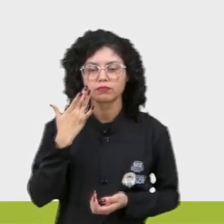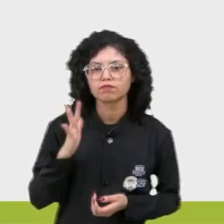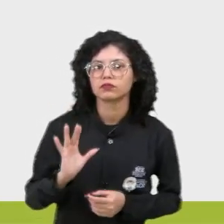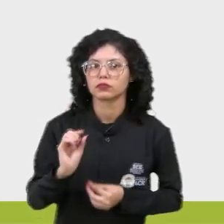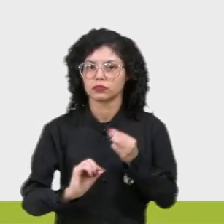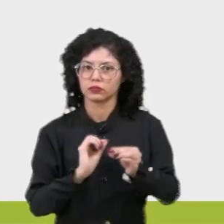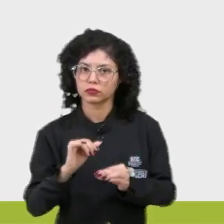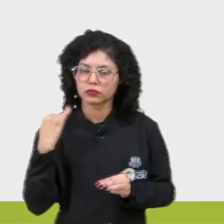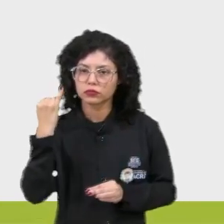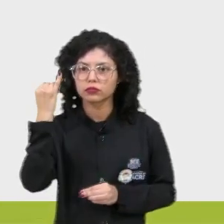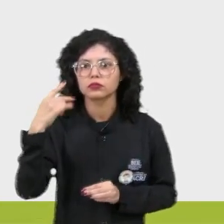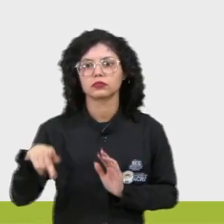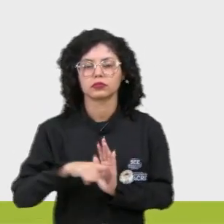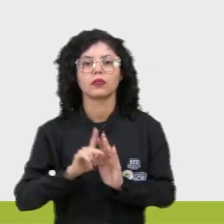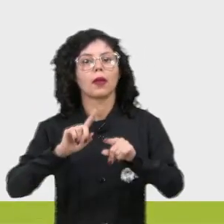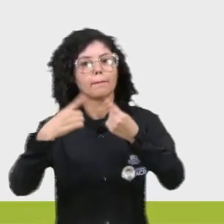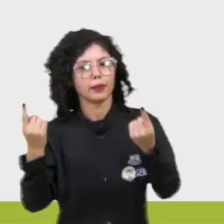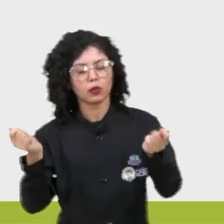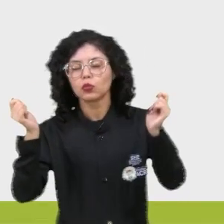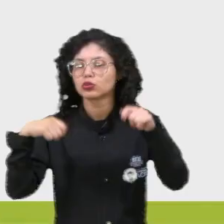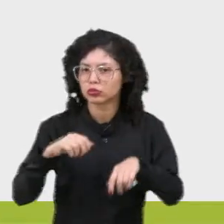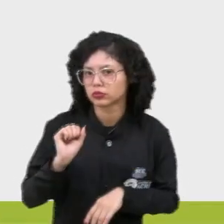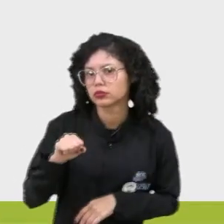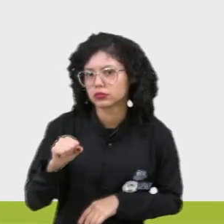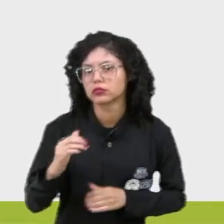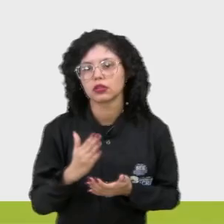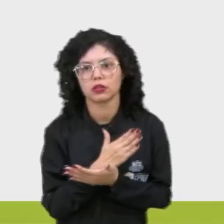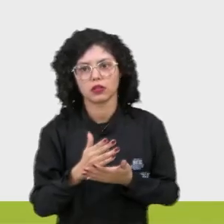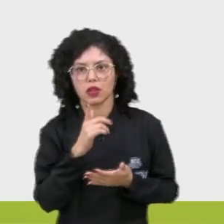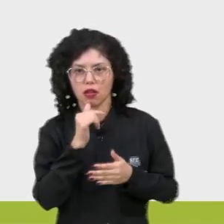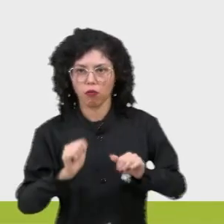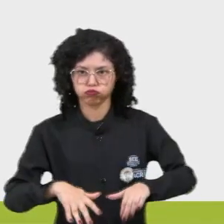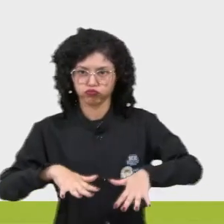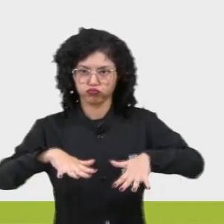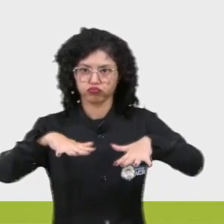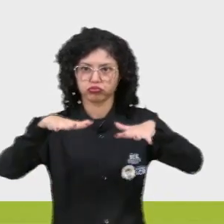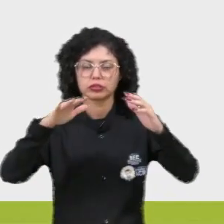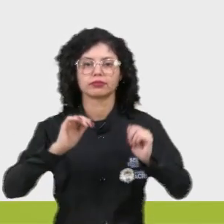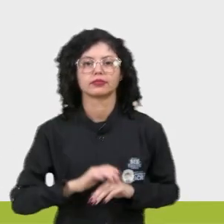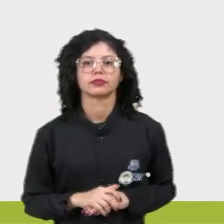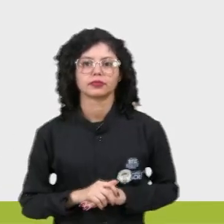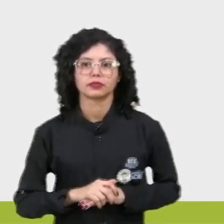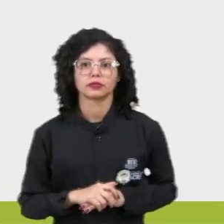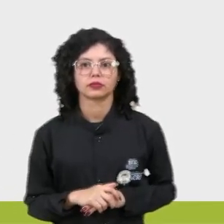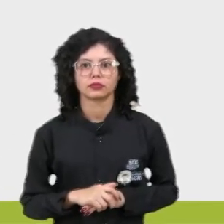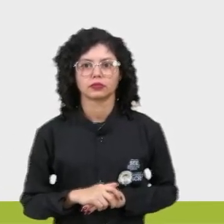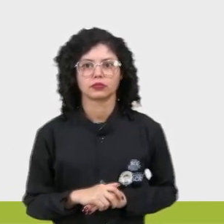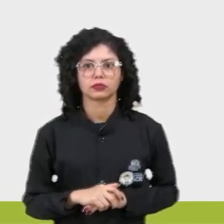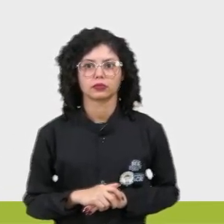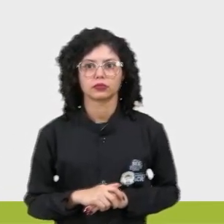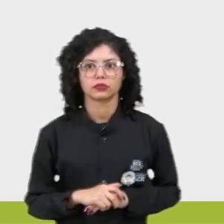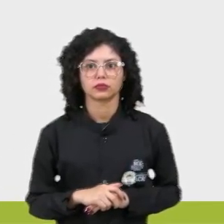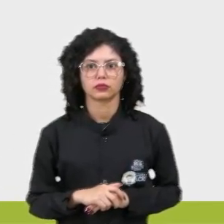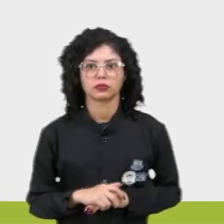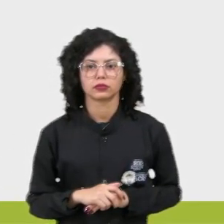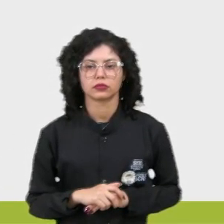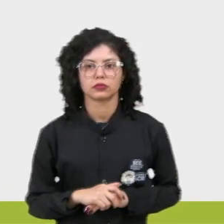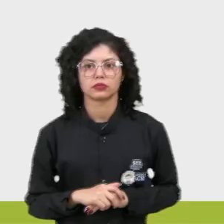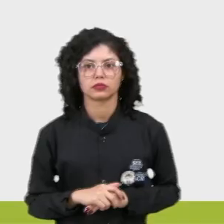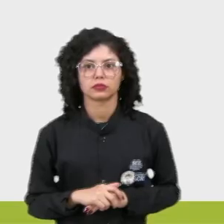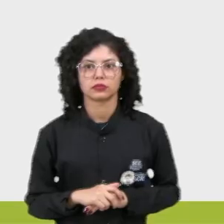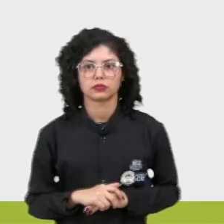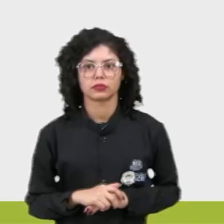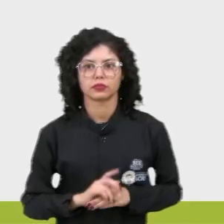aí o principal do Brasil, mas o Brasil possui sim rios caudalosos, tá? Então, a opção correta aqui